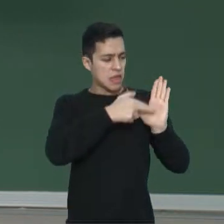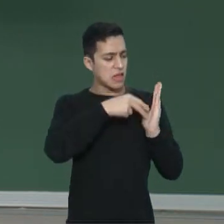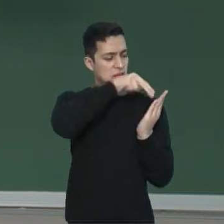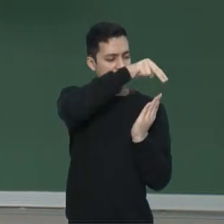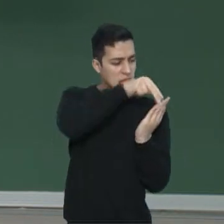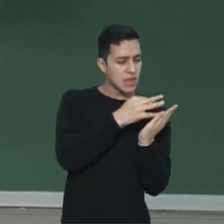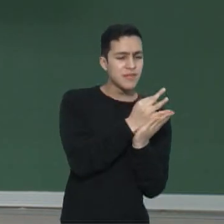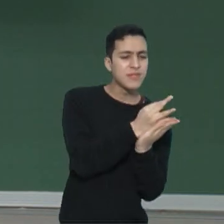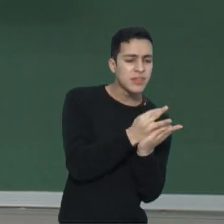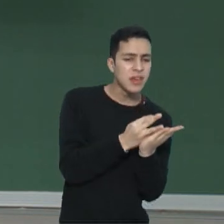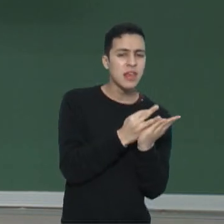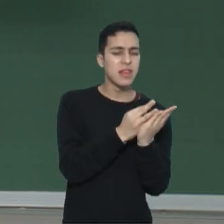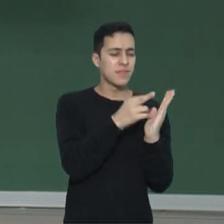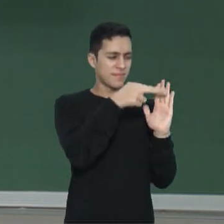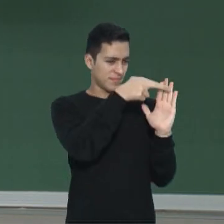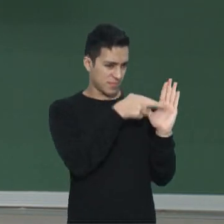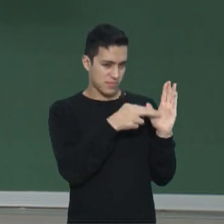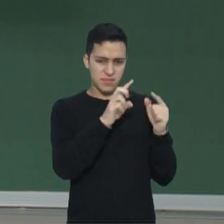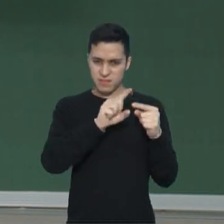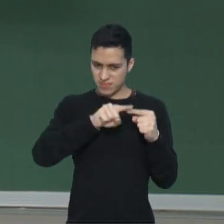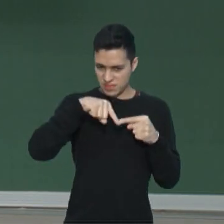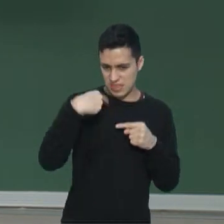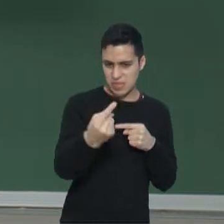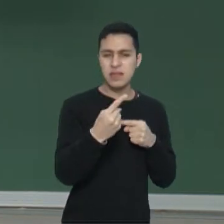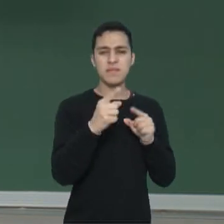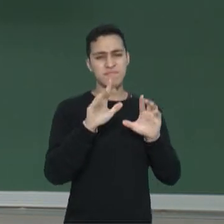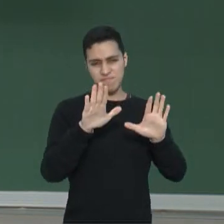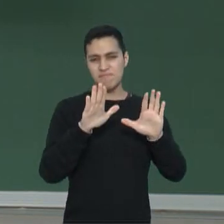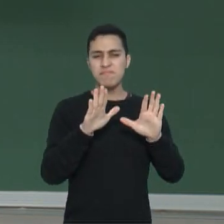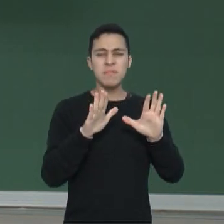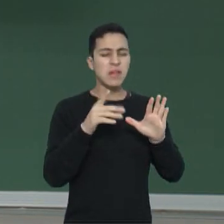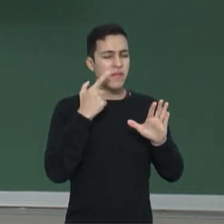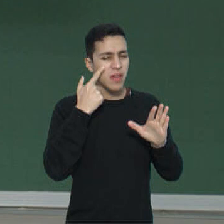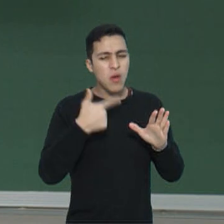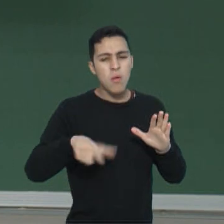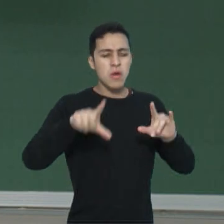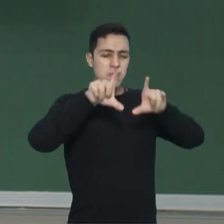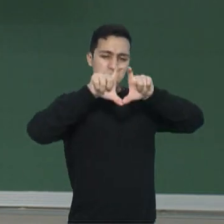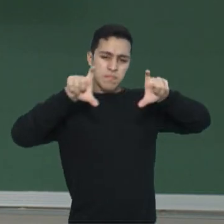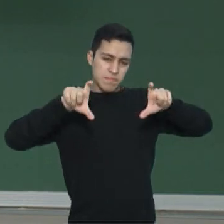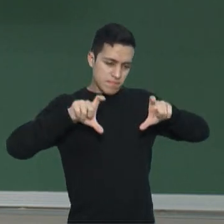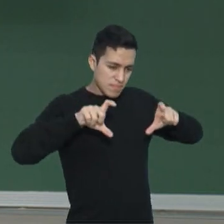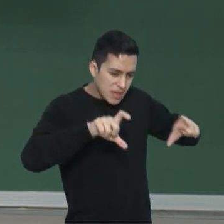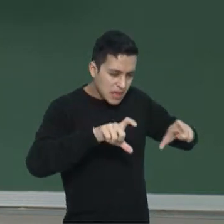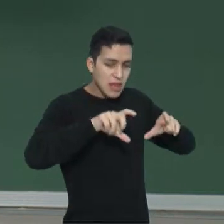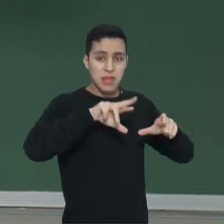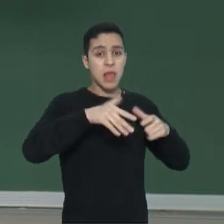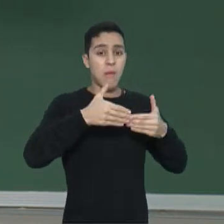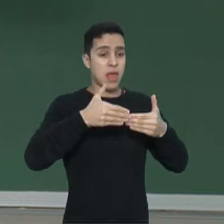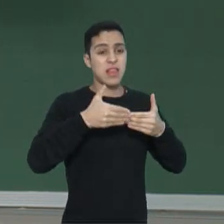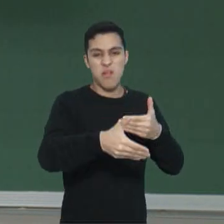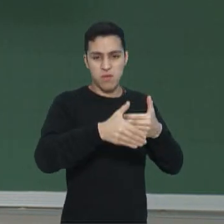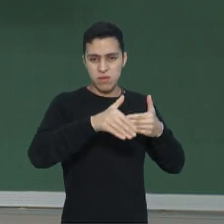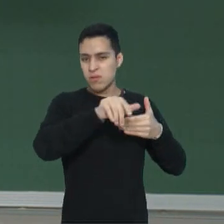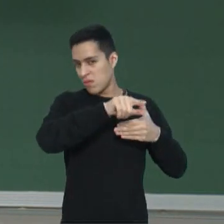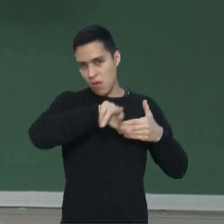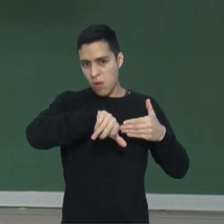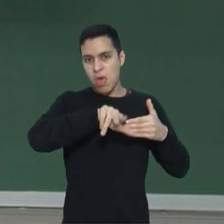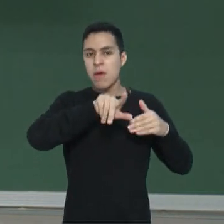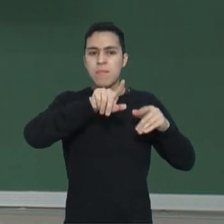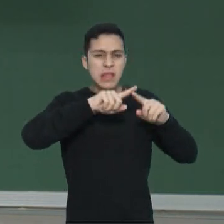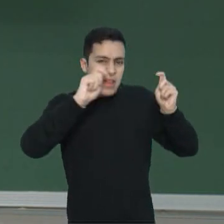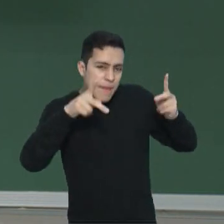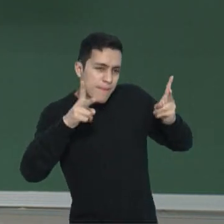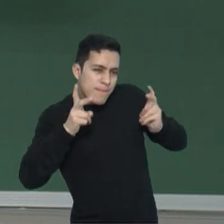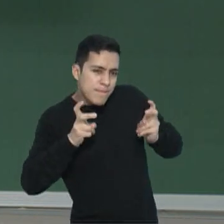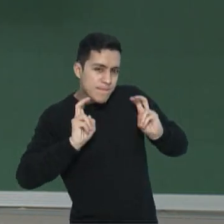de textos normativos. Então, daqui a pouco nós vamos ver um outro fragmento que não vai ser a sequência, e você pode já notar a diferença que